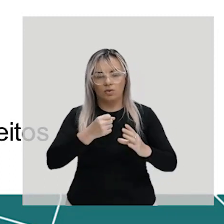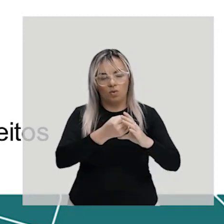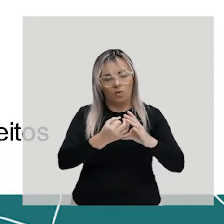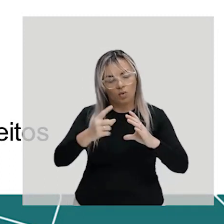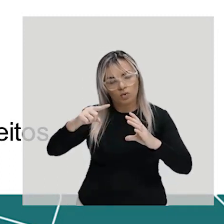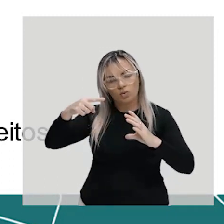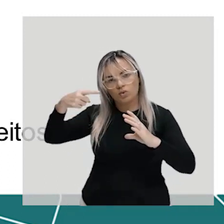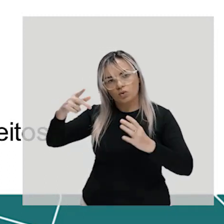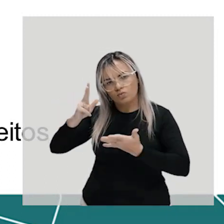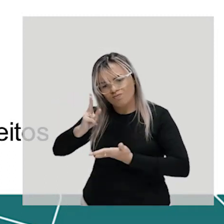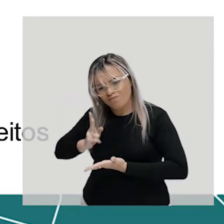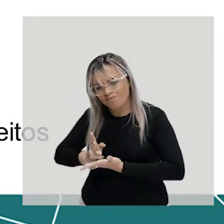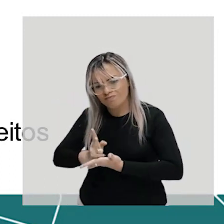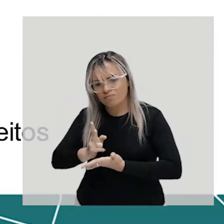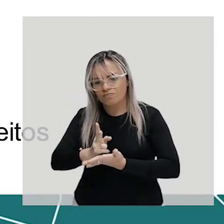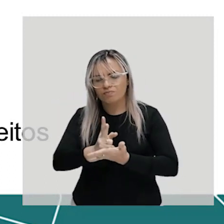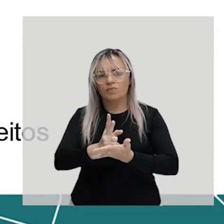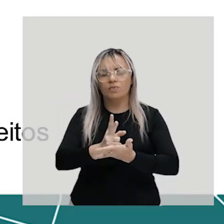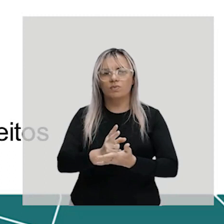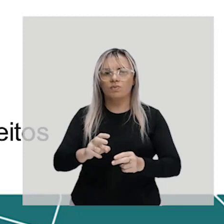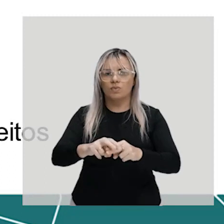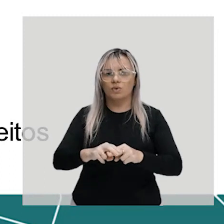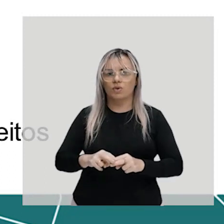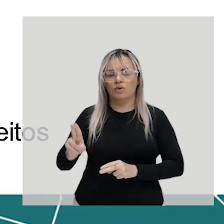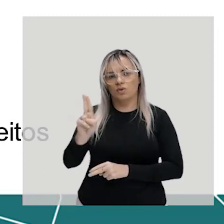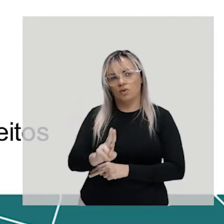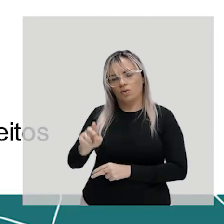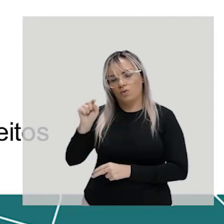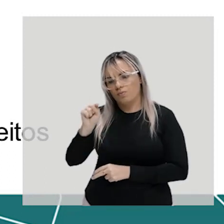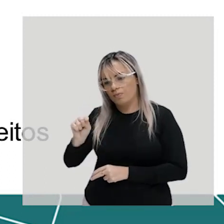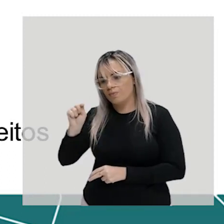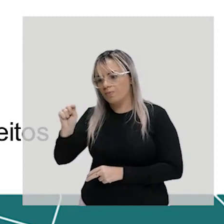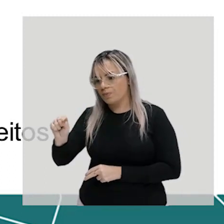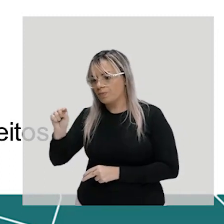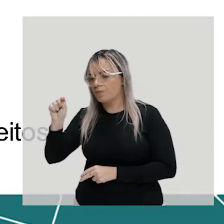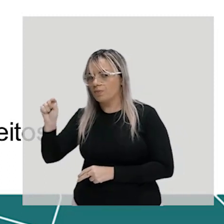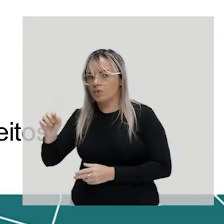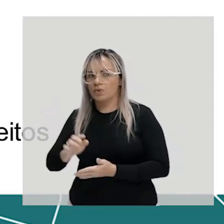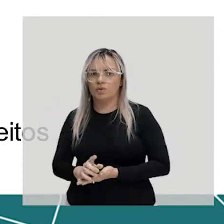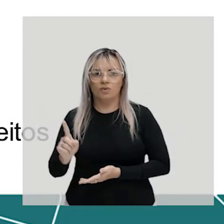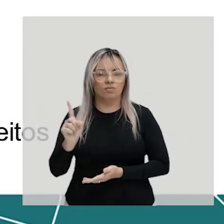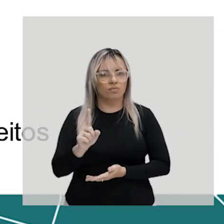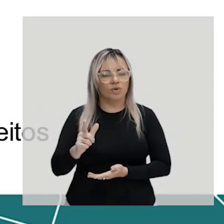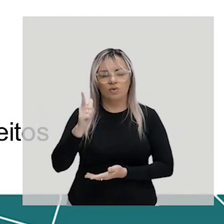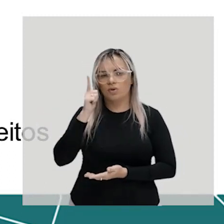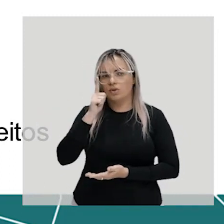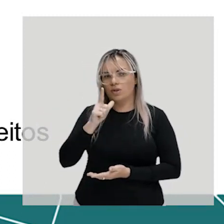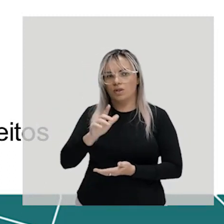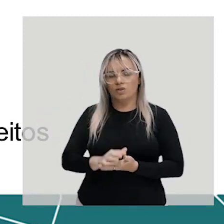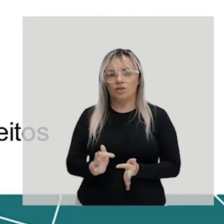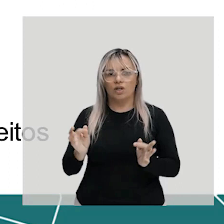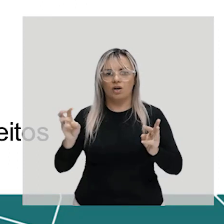garantir né que ainda existem muitos outros elementos aí não tem não conseguimos chegar ao final tá bom